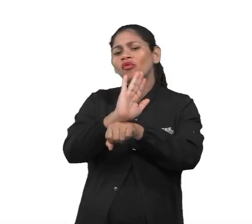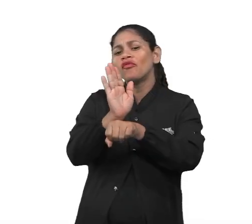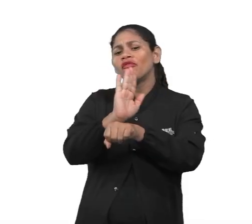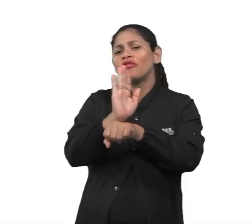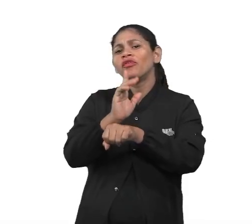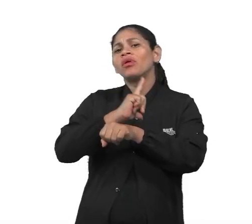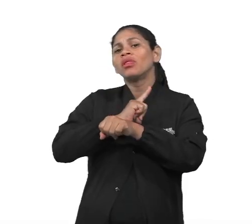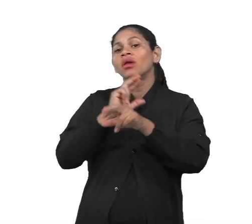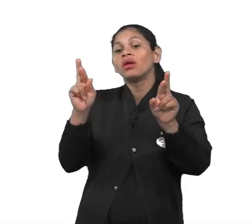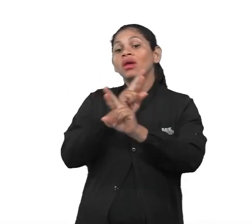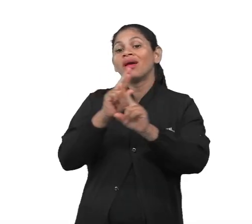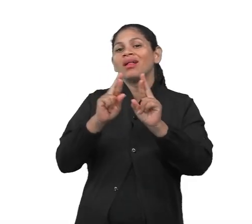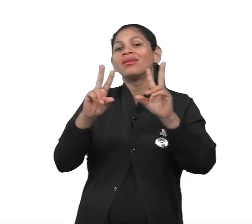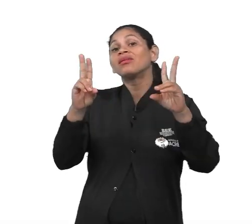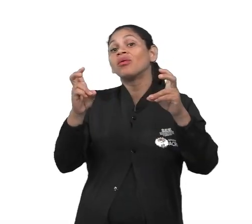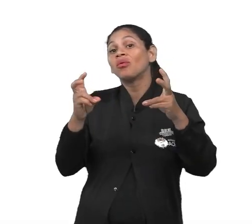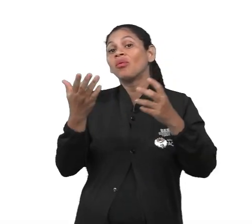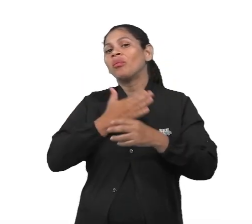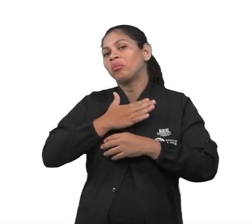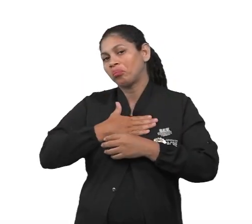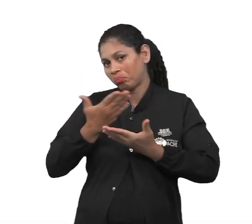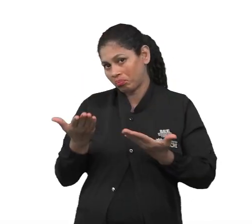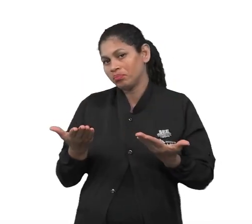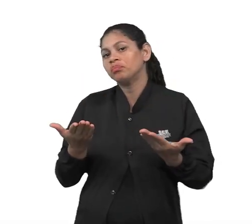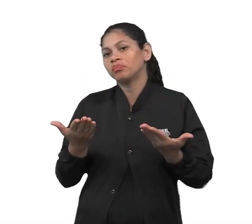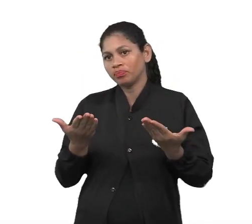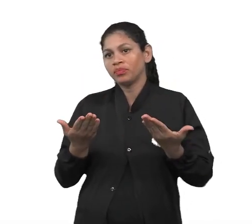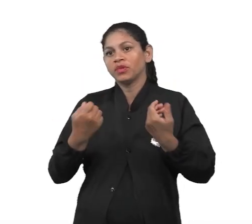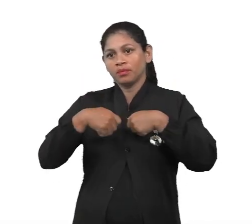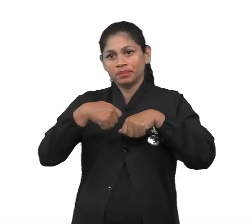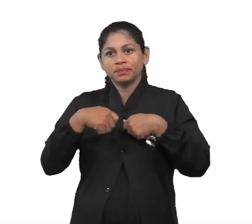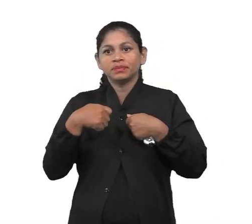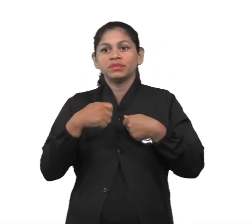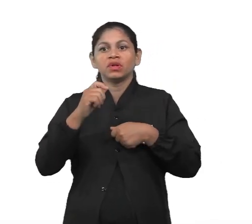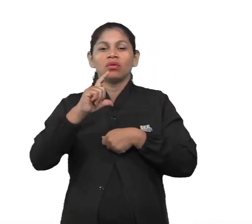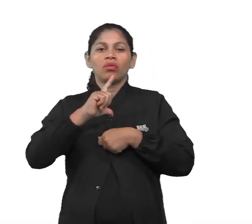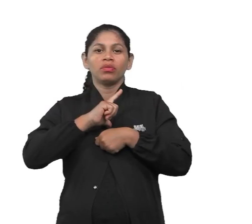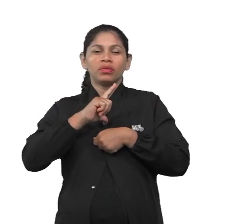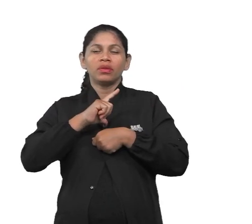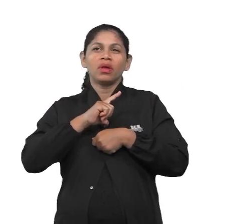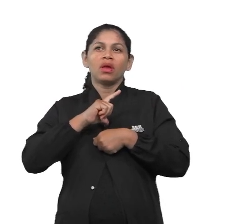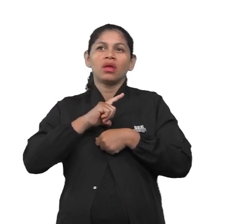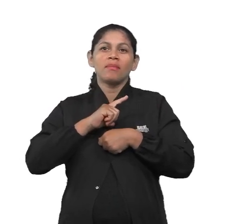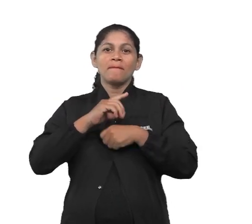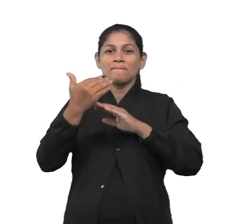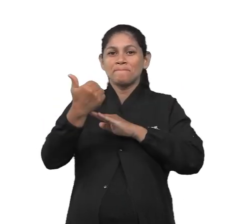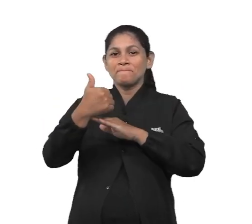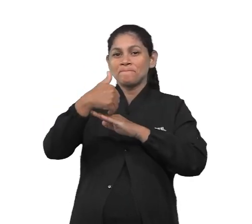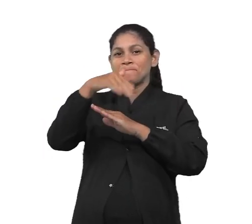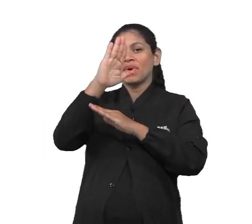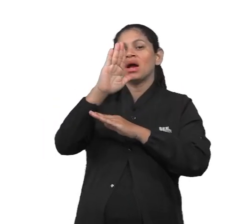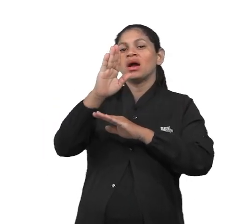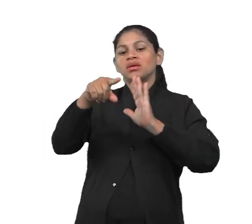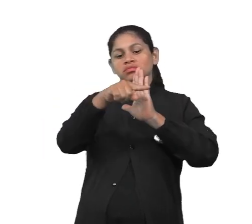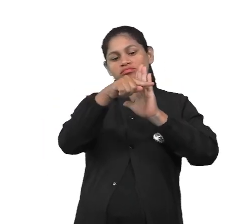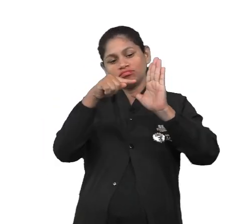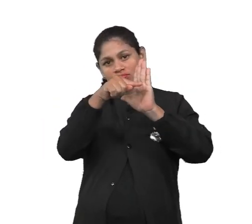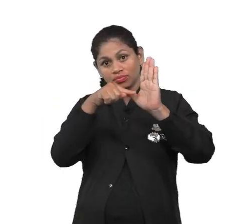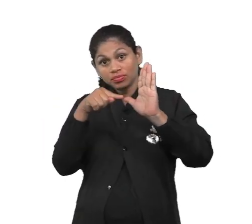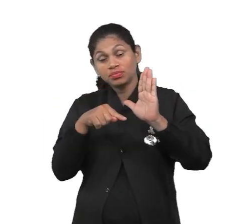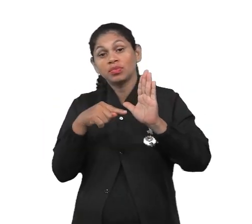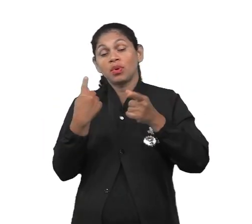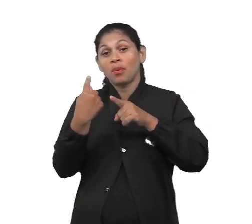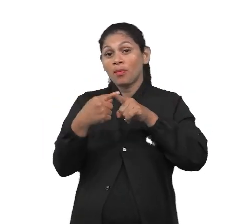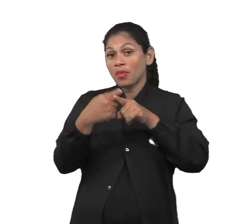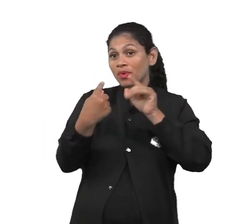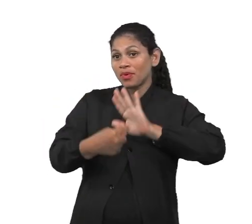que vai ser o segundo período, ele vai ter uma extensão um pouco maior, porque vai ser responsável por argumentar o que os dois têm a